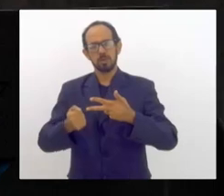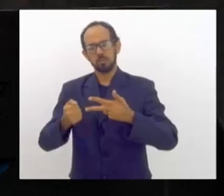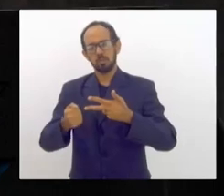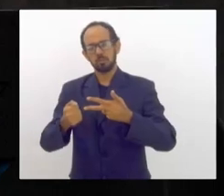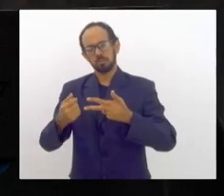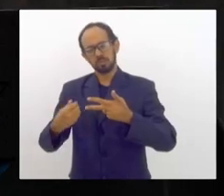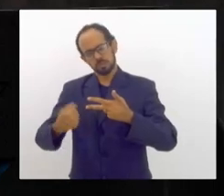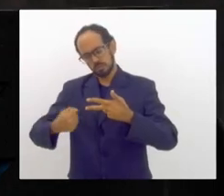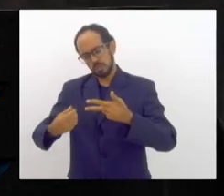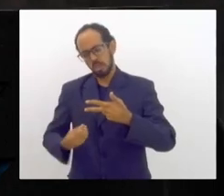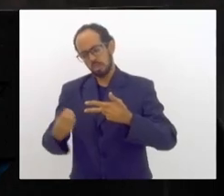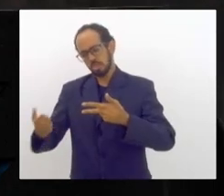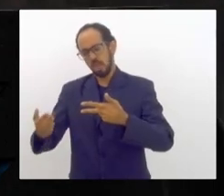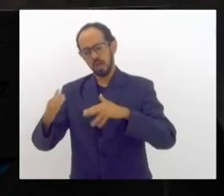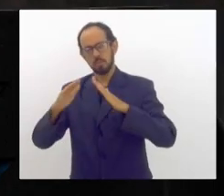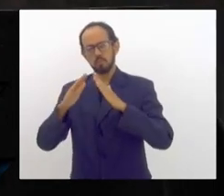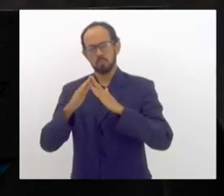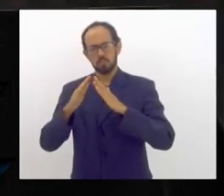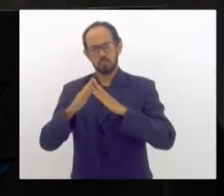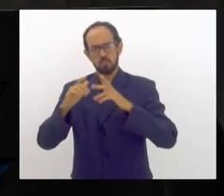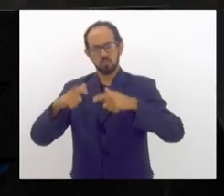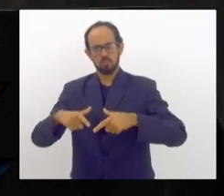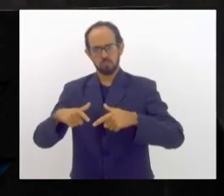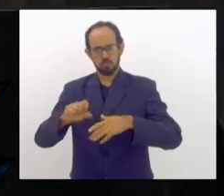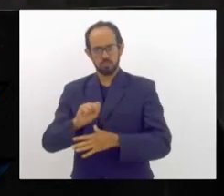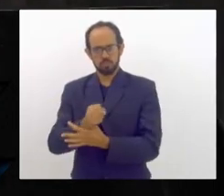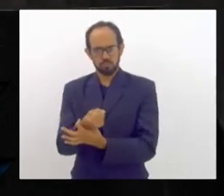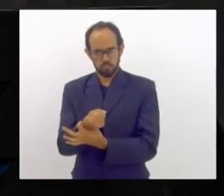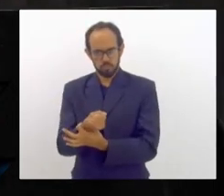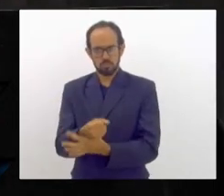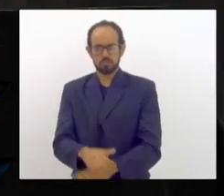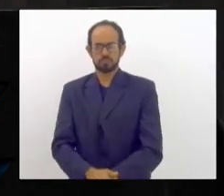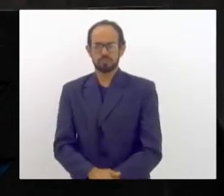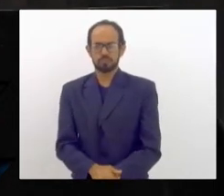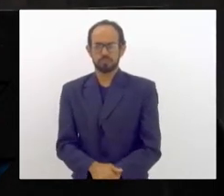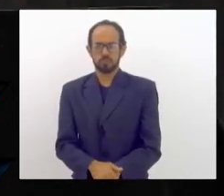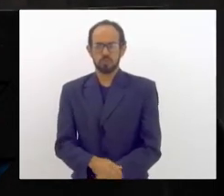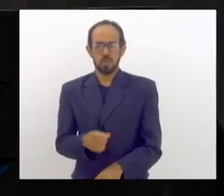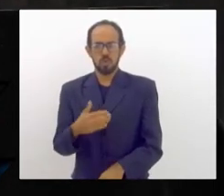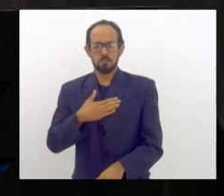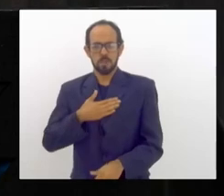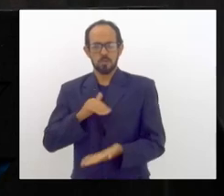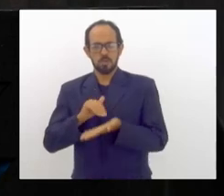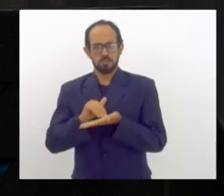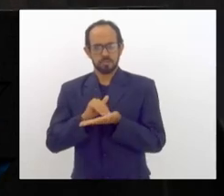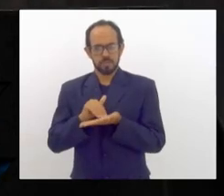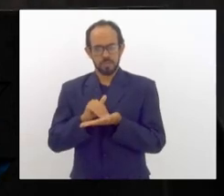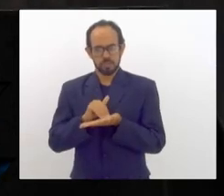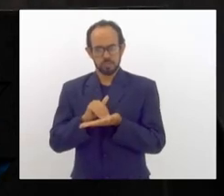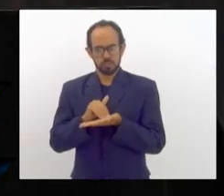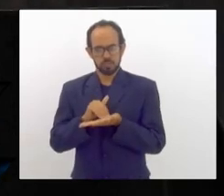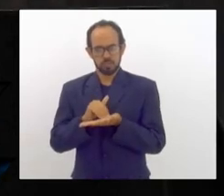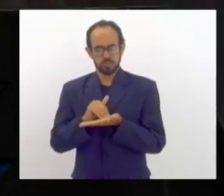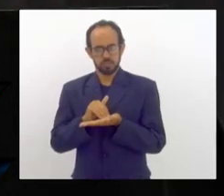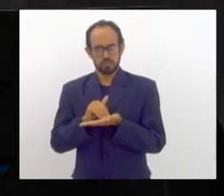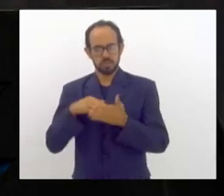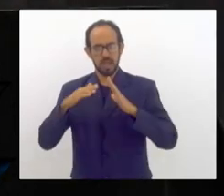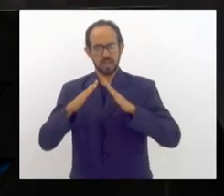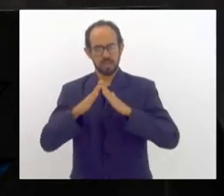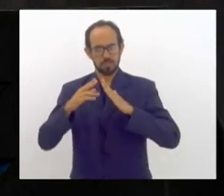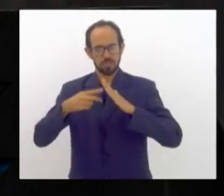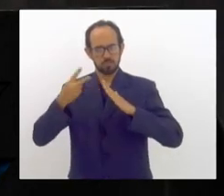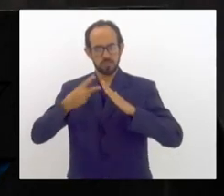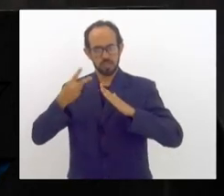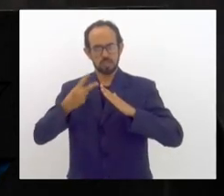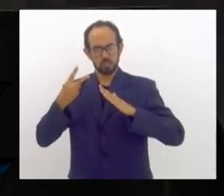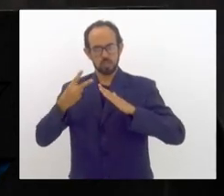moradia digna e segura. Então, o nosso gabinete, ainda na Câmara Municipal de Petrópolis, presidiu uma comissão especial